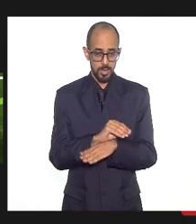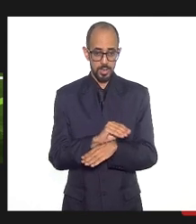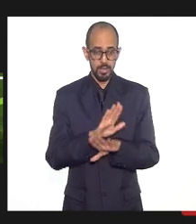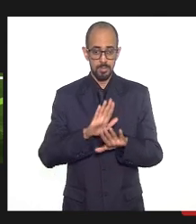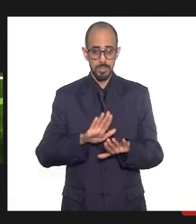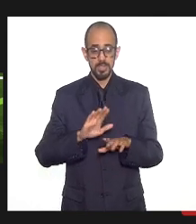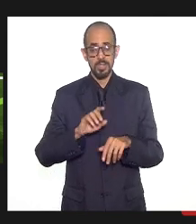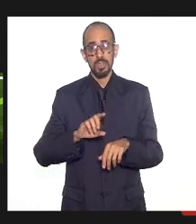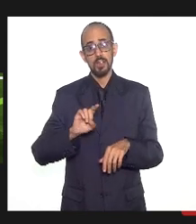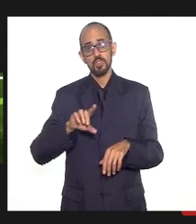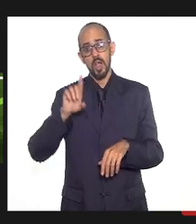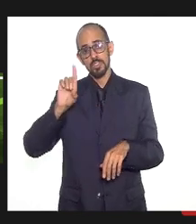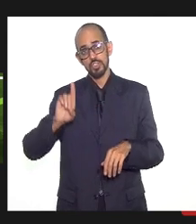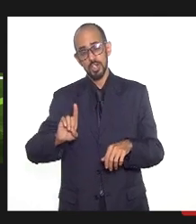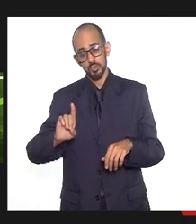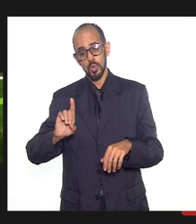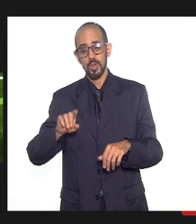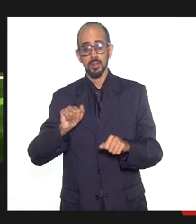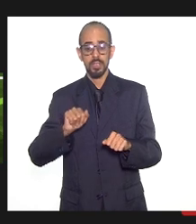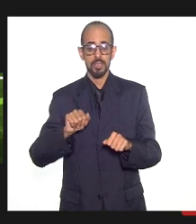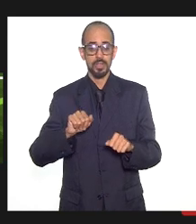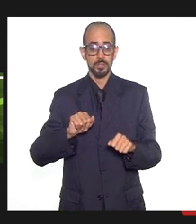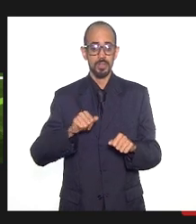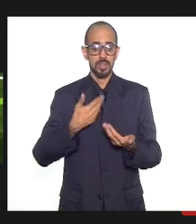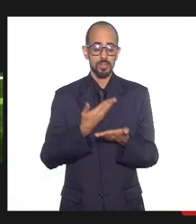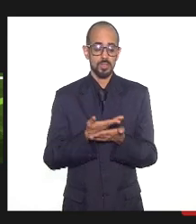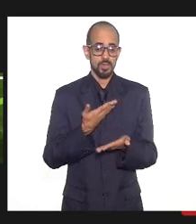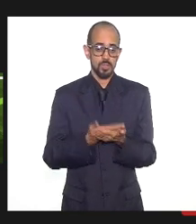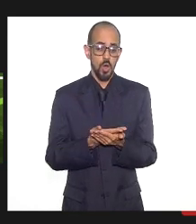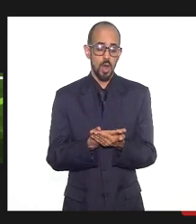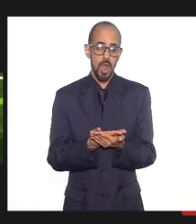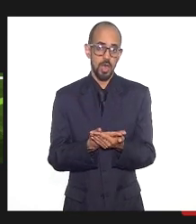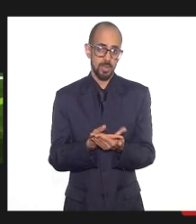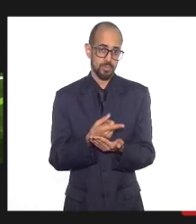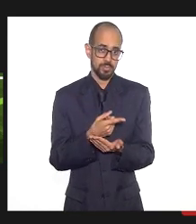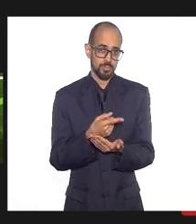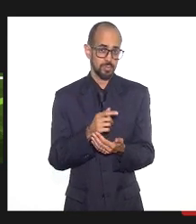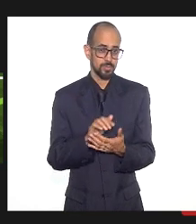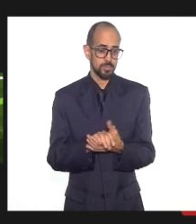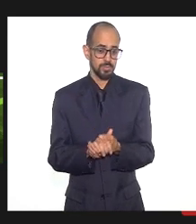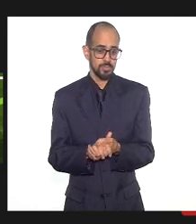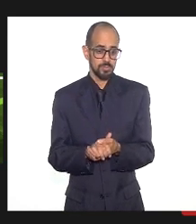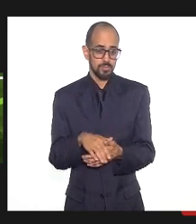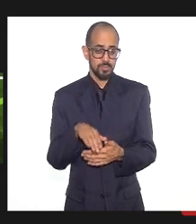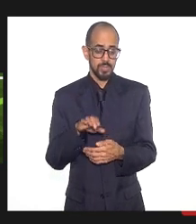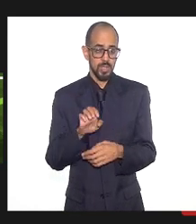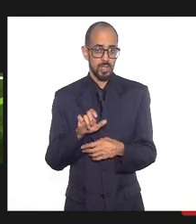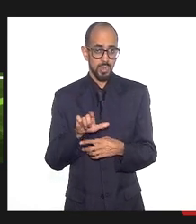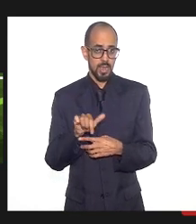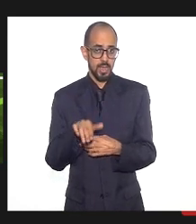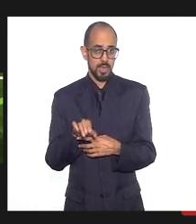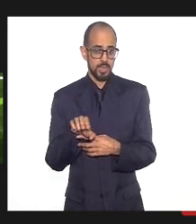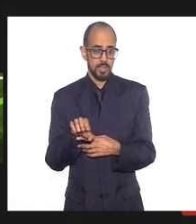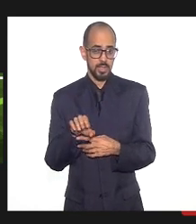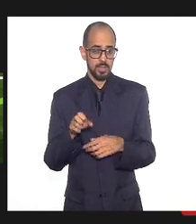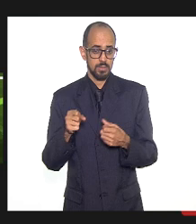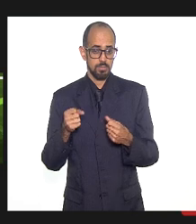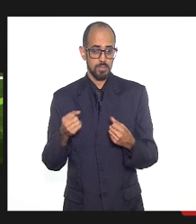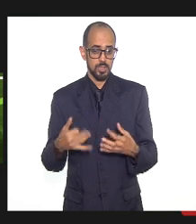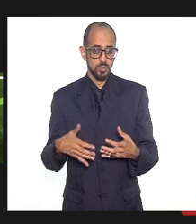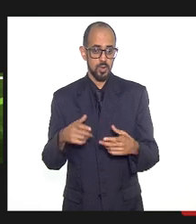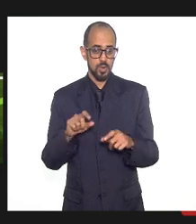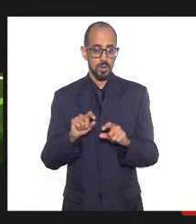a diretora, né, nessa escola aí que a Elaine falou, que é a Áurea Pires da Gama, ela agora